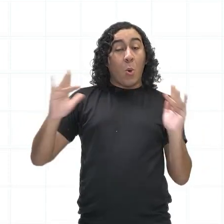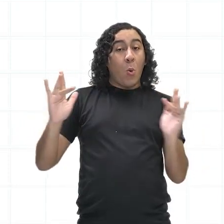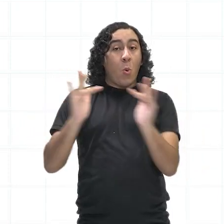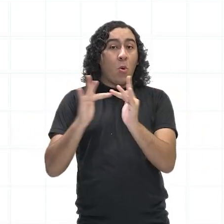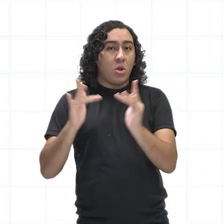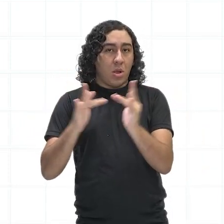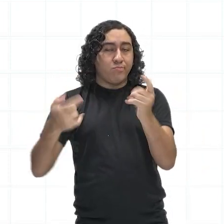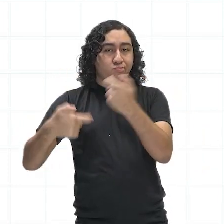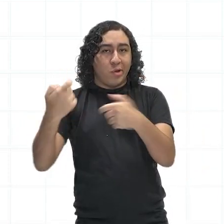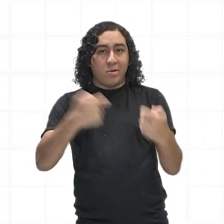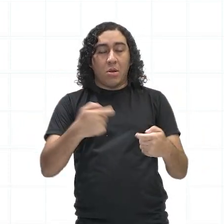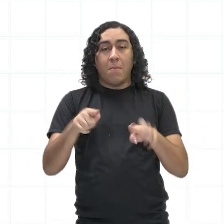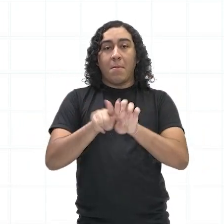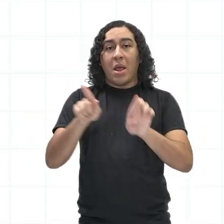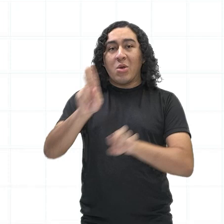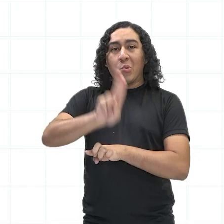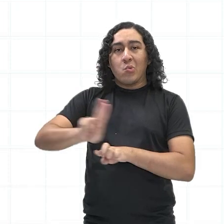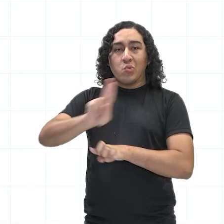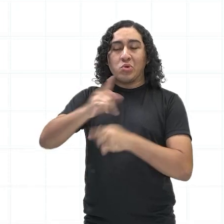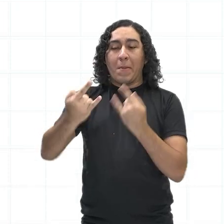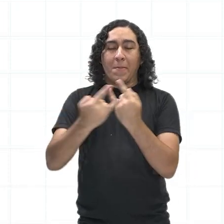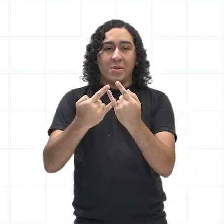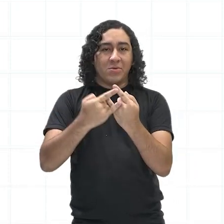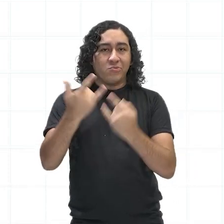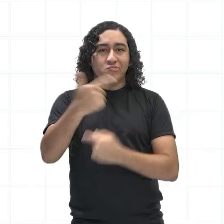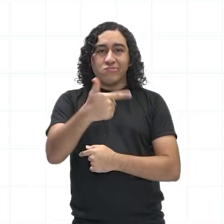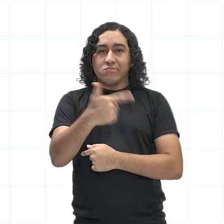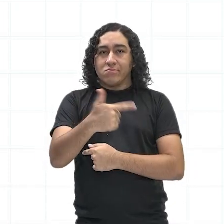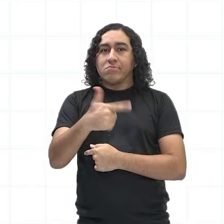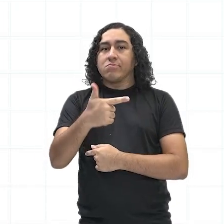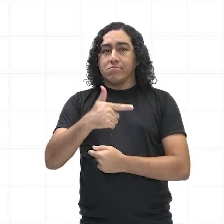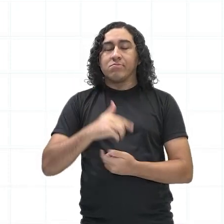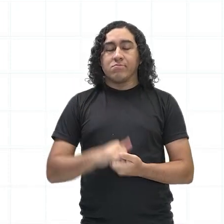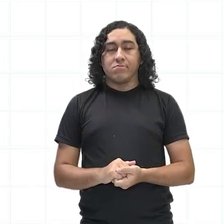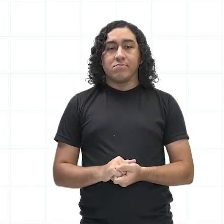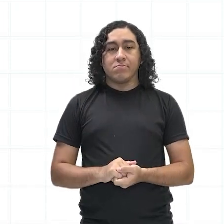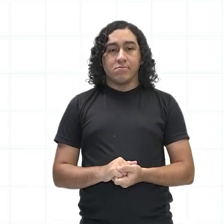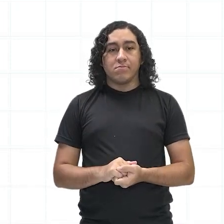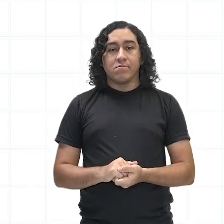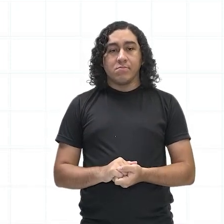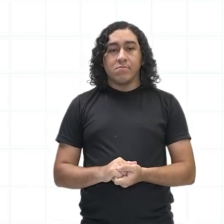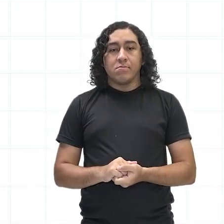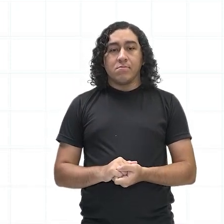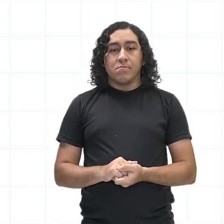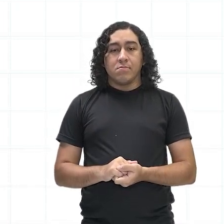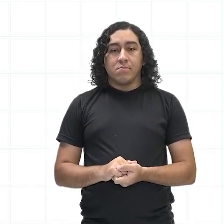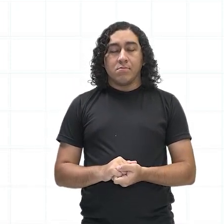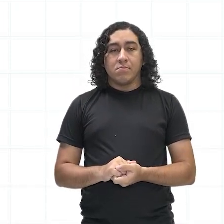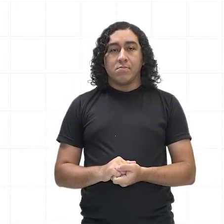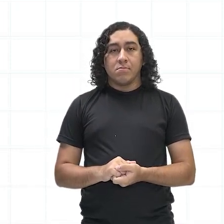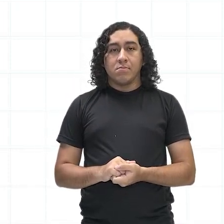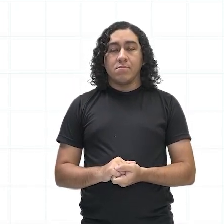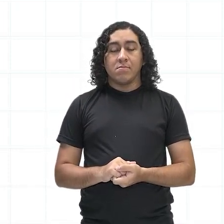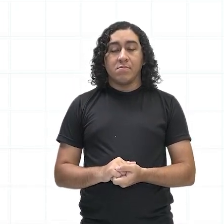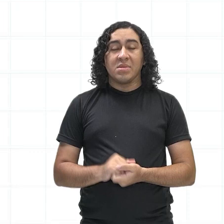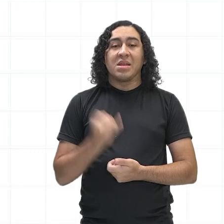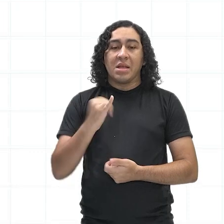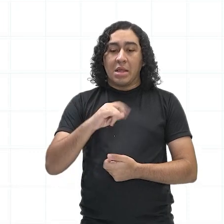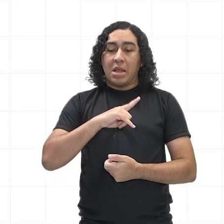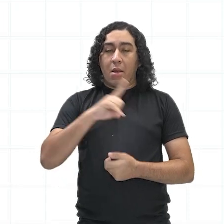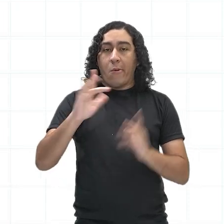sexual, sem o uso de proteção, sem o uso de preservativo, no caso do contato aí com uma